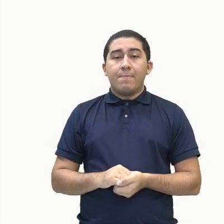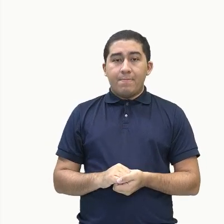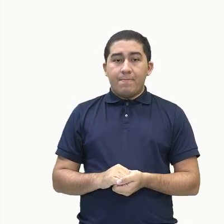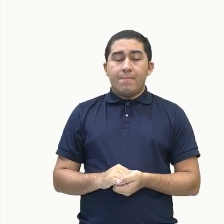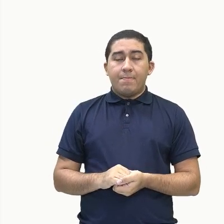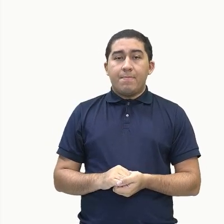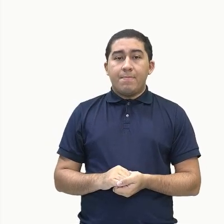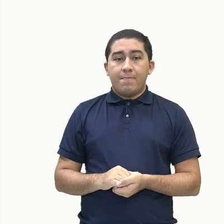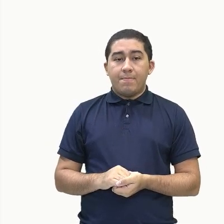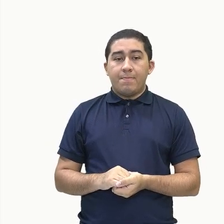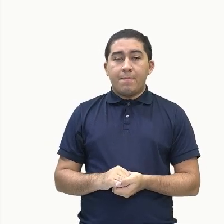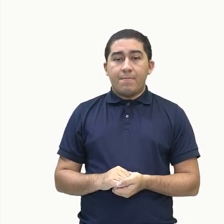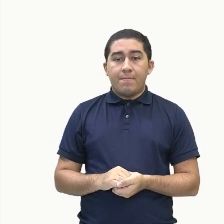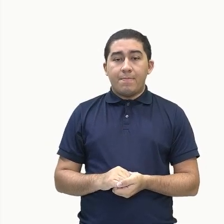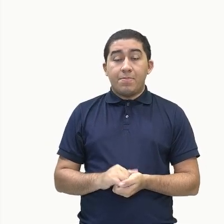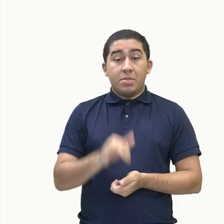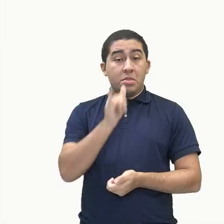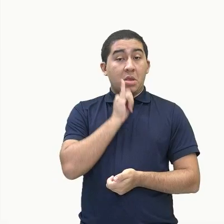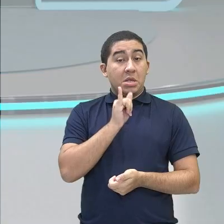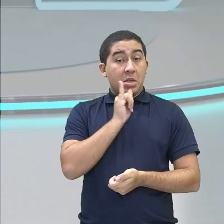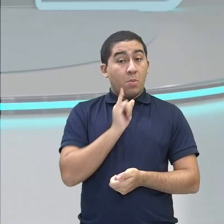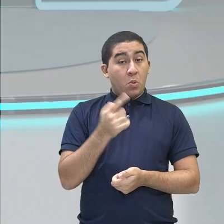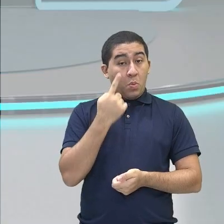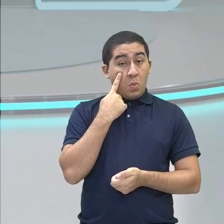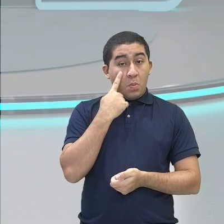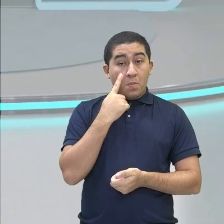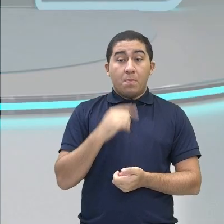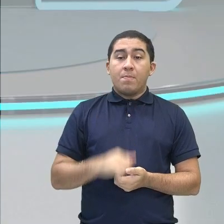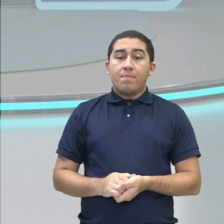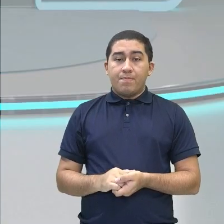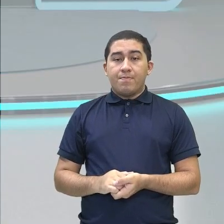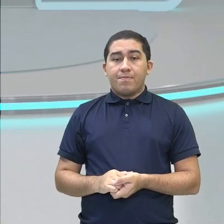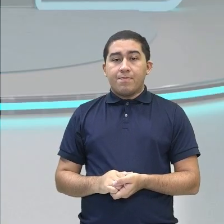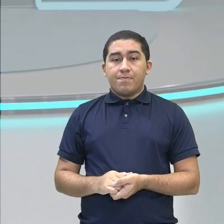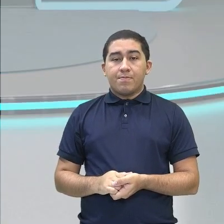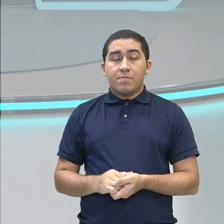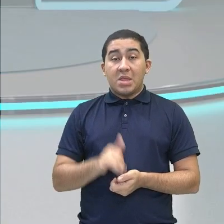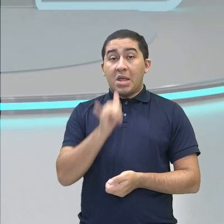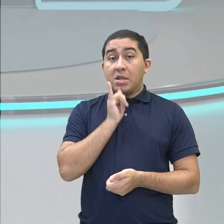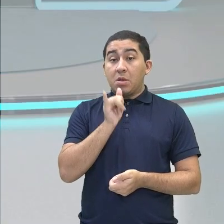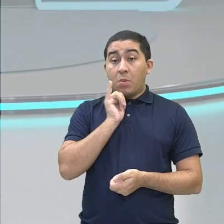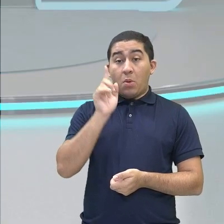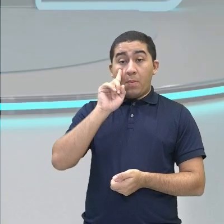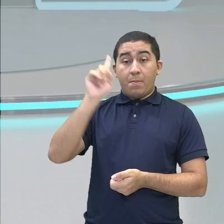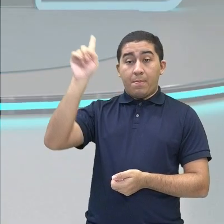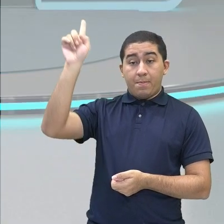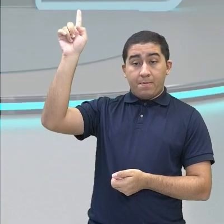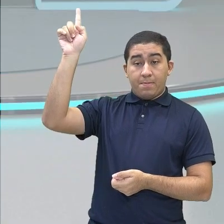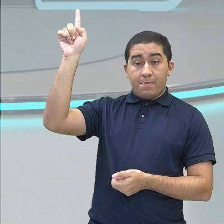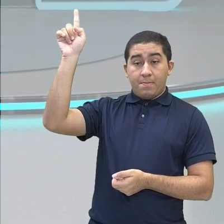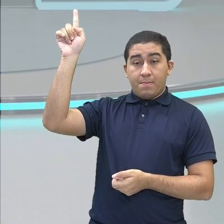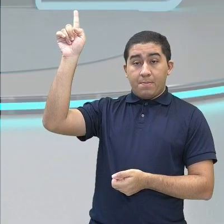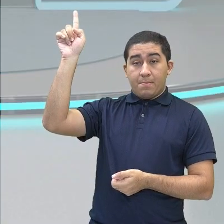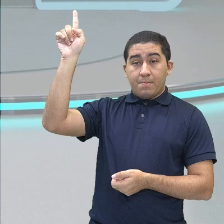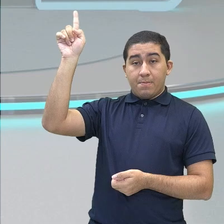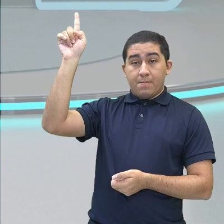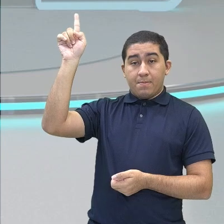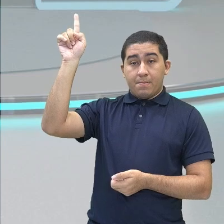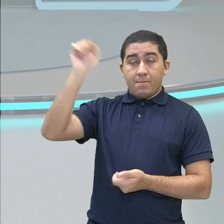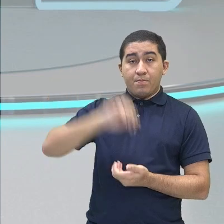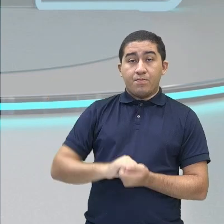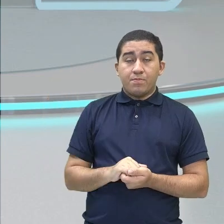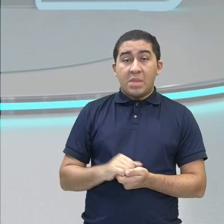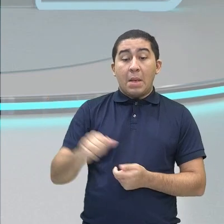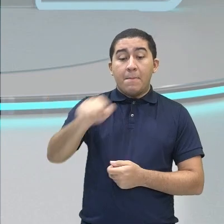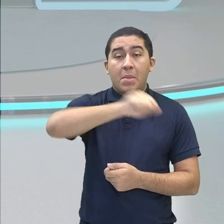bem, vamos ver um exemplo aqui, por exemplo, de infográfico, um outro. Temos aqui o panorama da